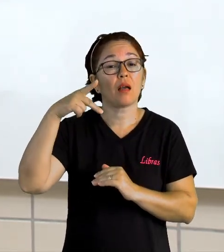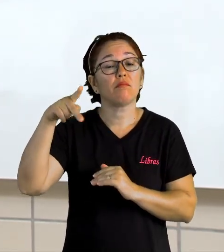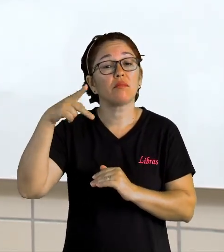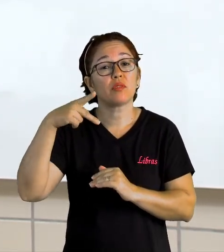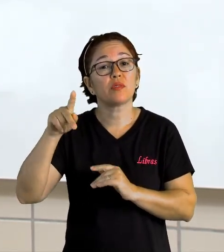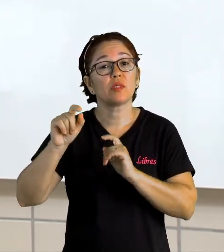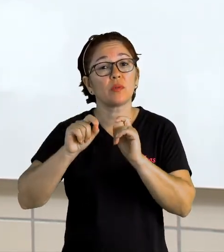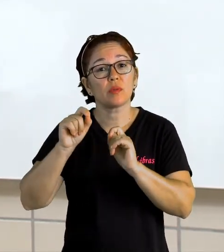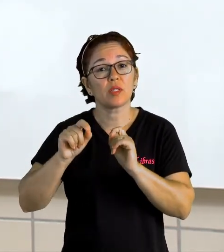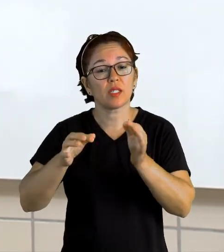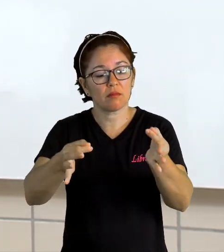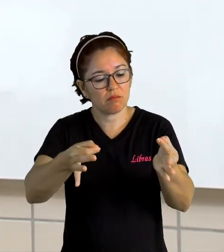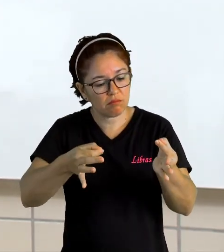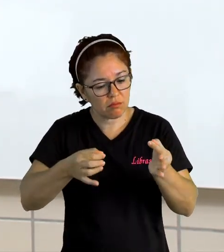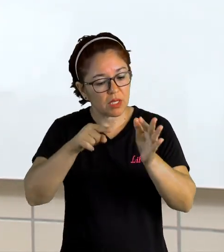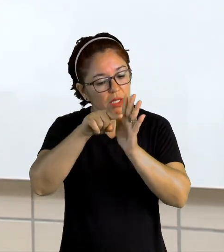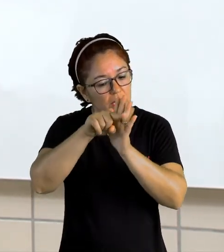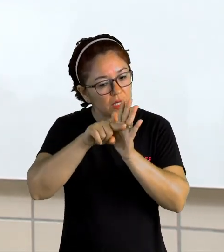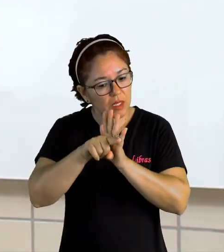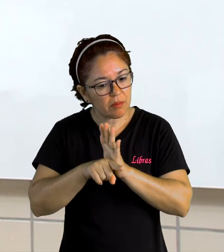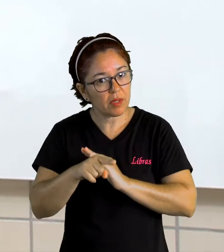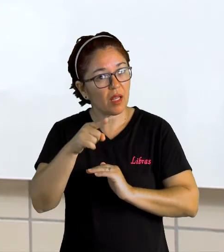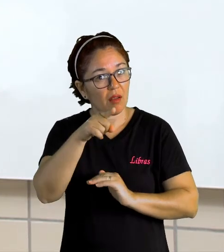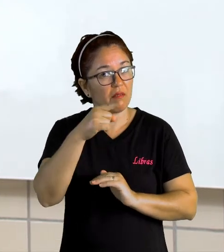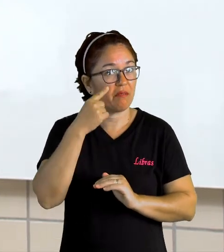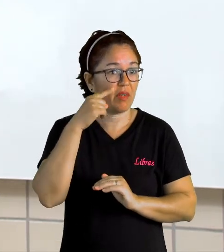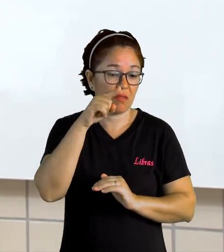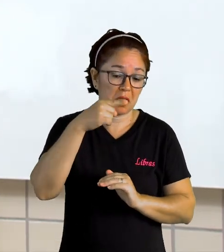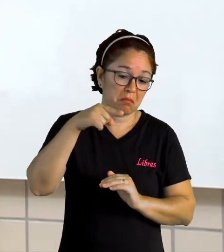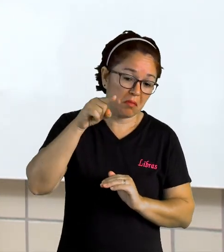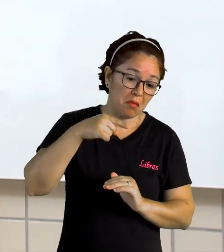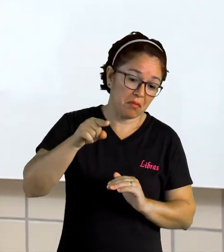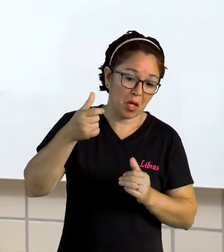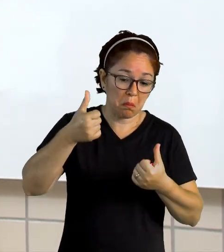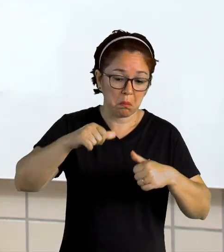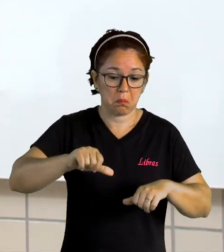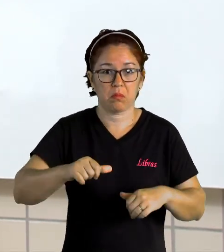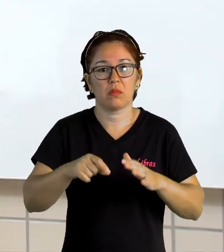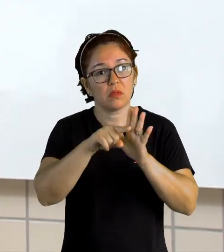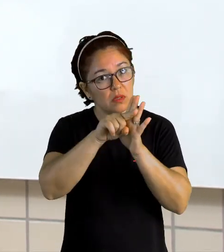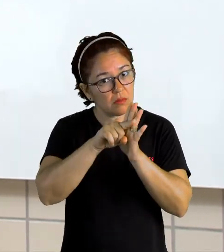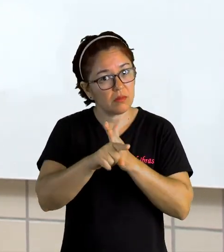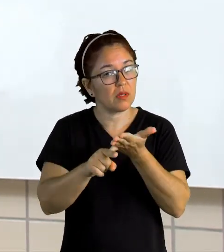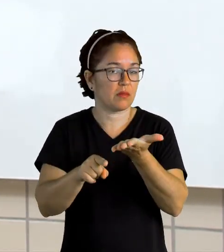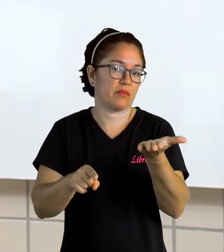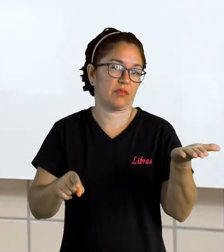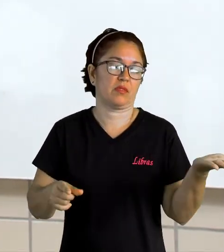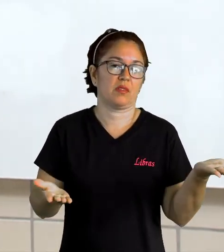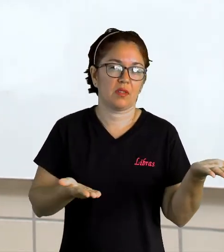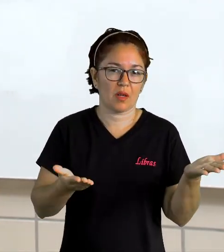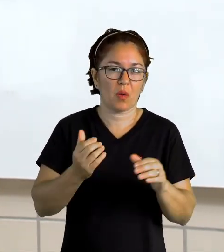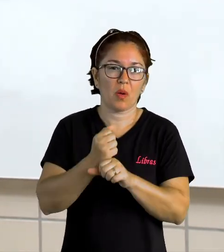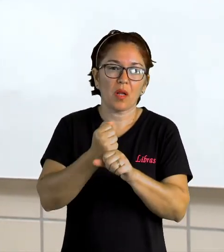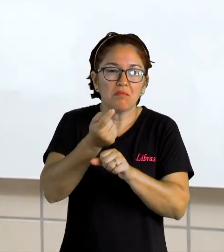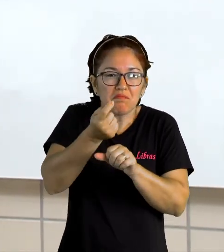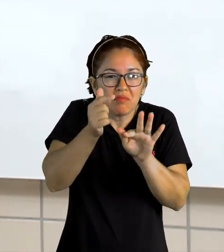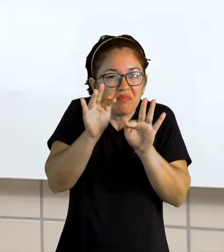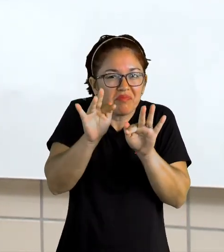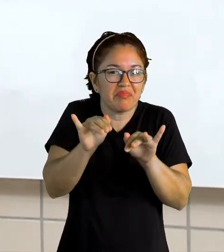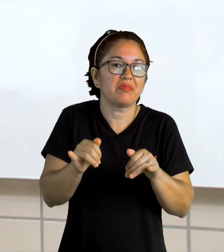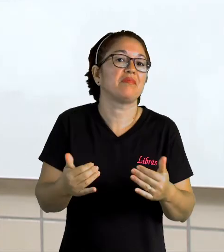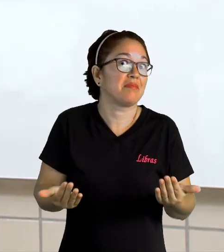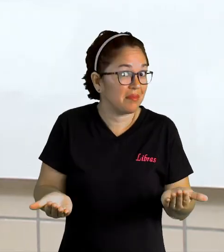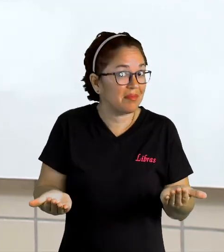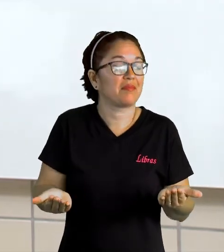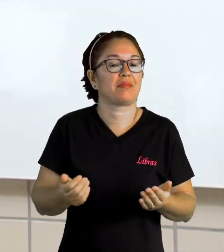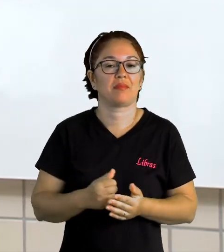estamos avaliando vocês nesse final já de ano letivo, ok? Então, não se